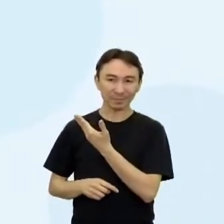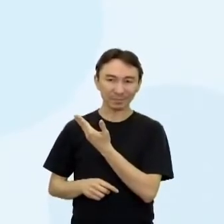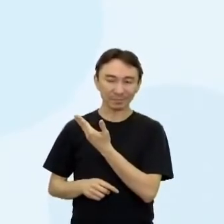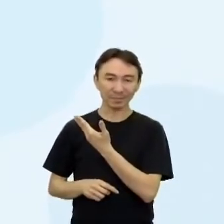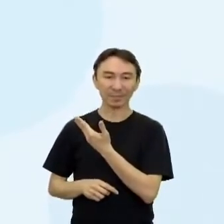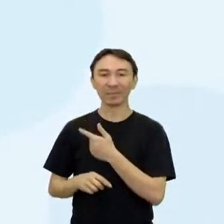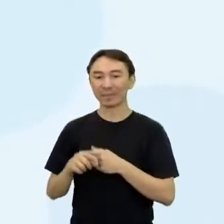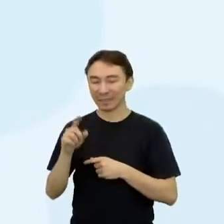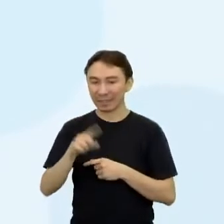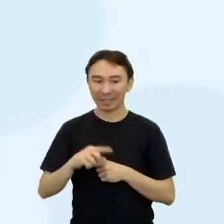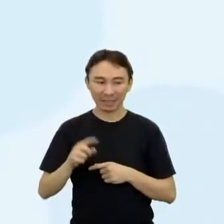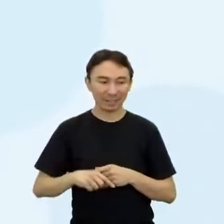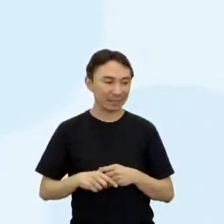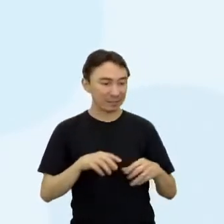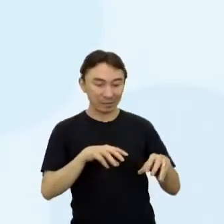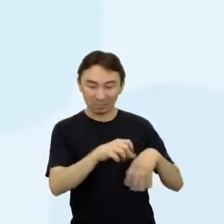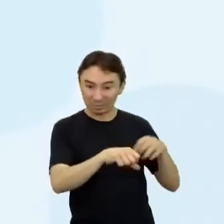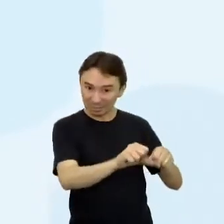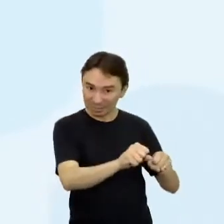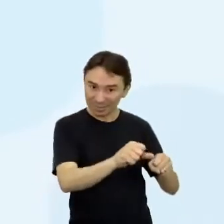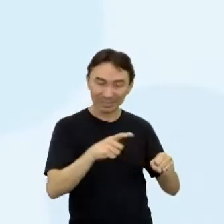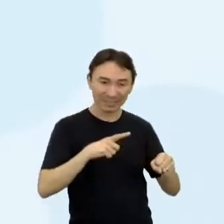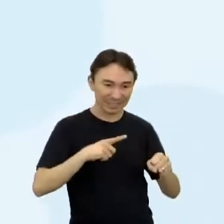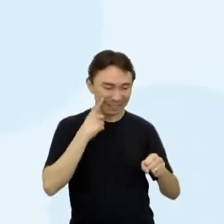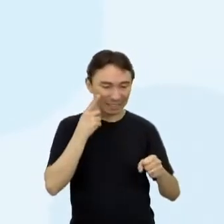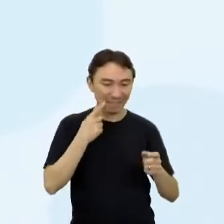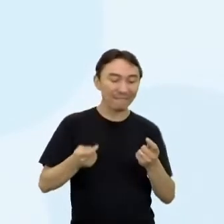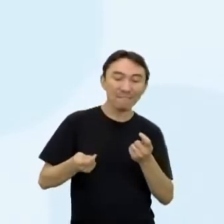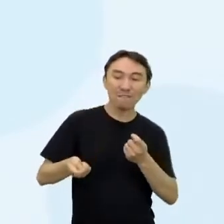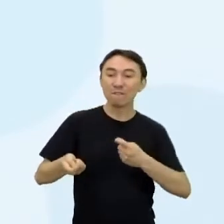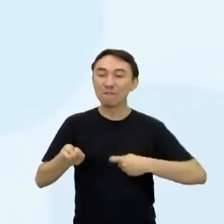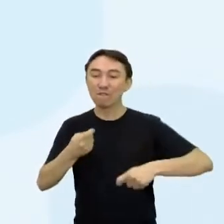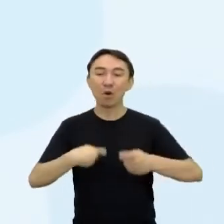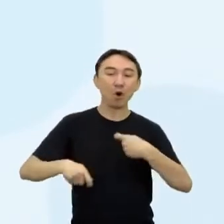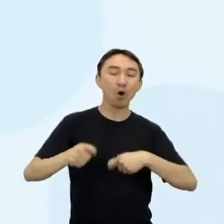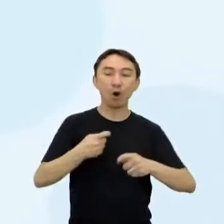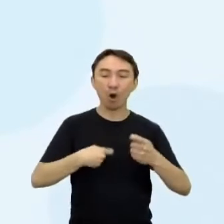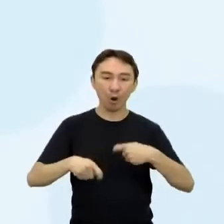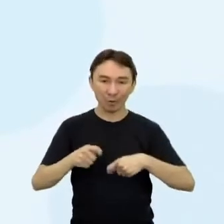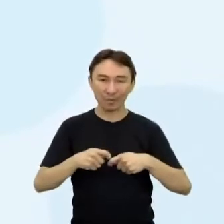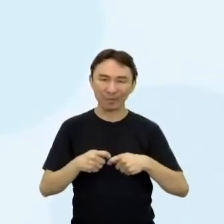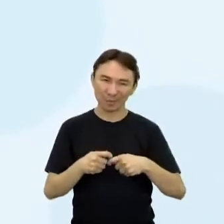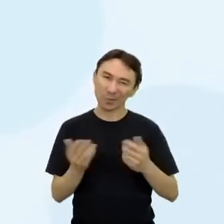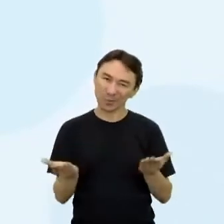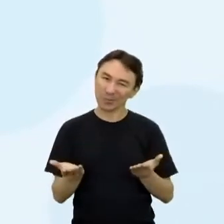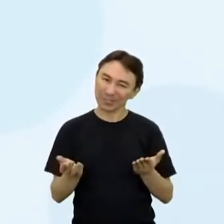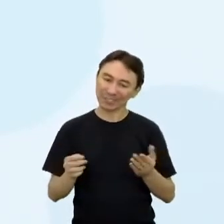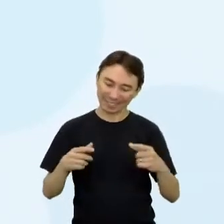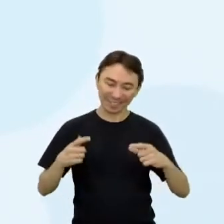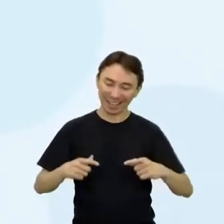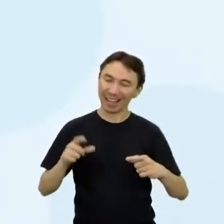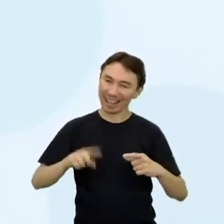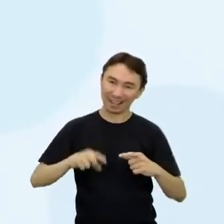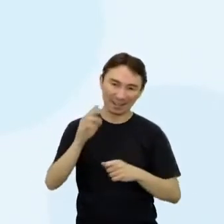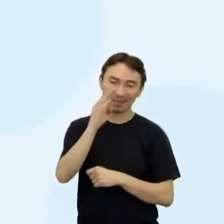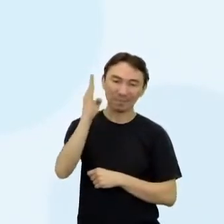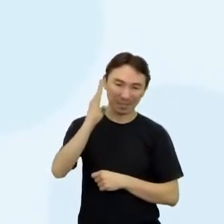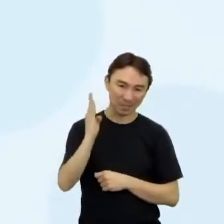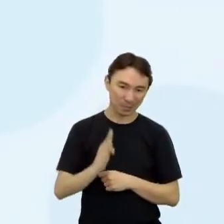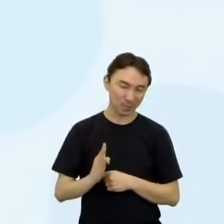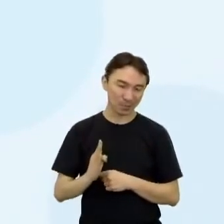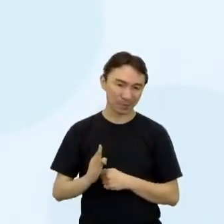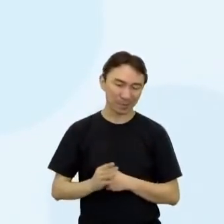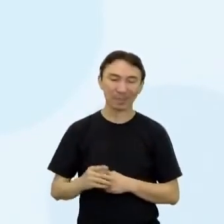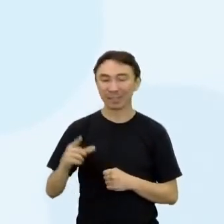do território e as formas da administração colonial nas terras em que hoje é o Brasil, pela coroa portuguesa entre os